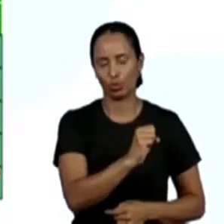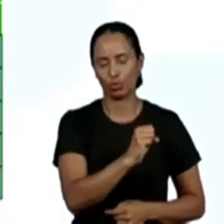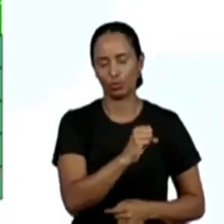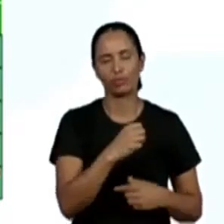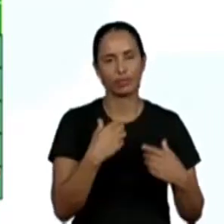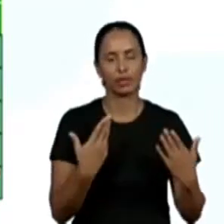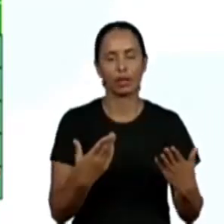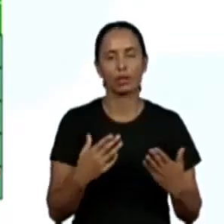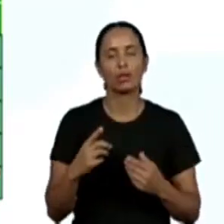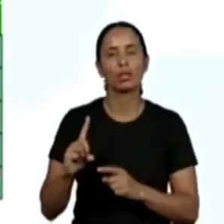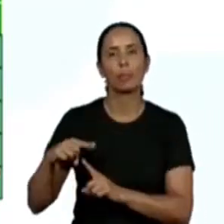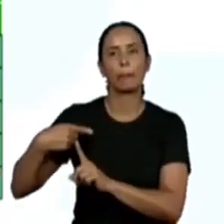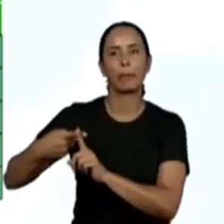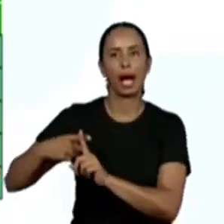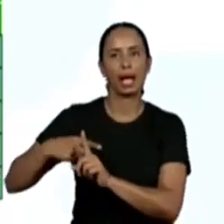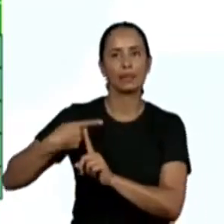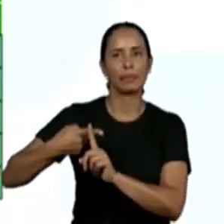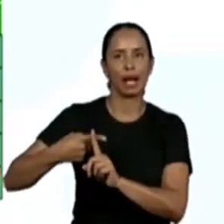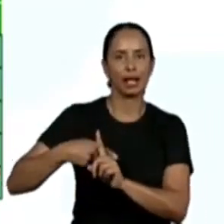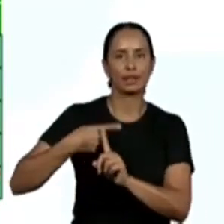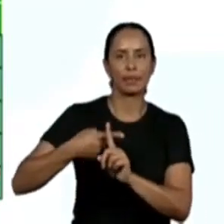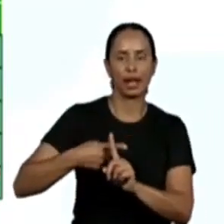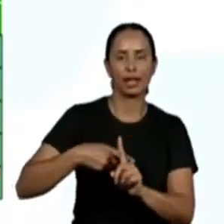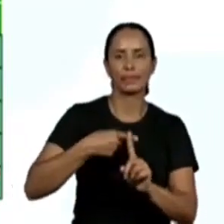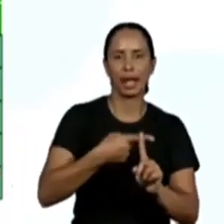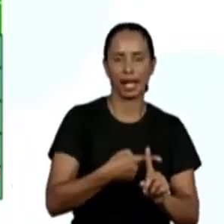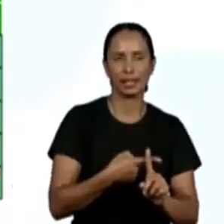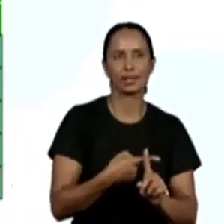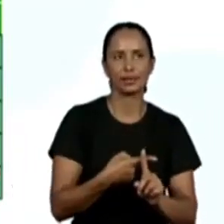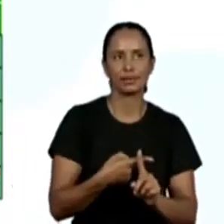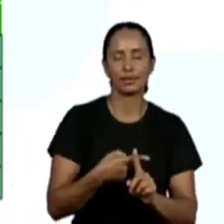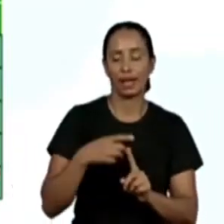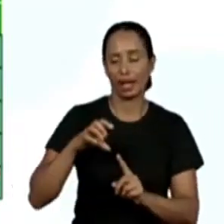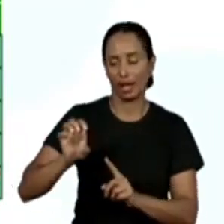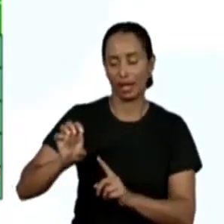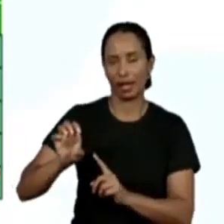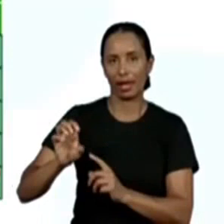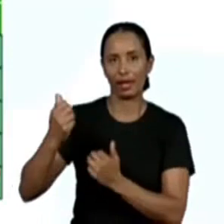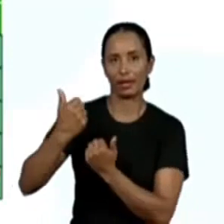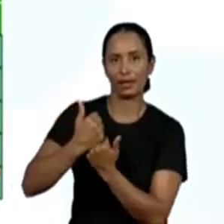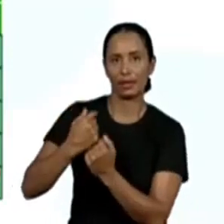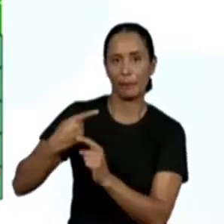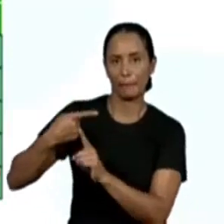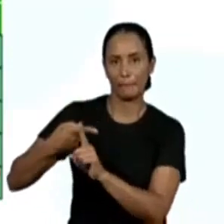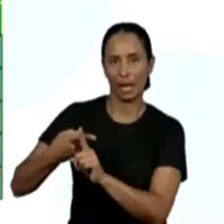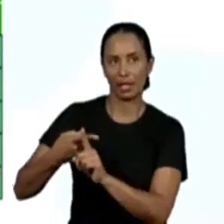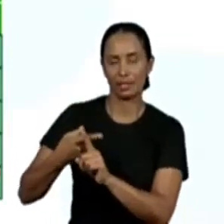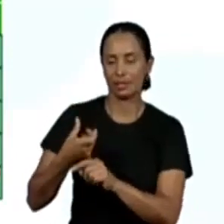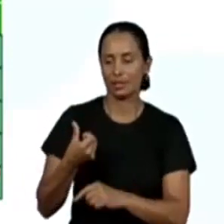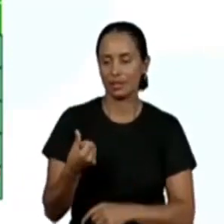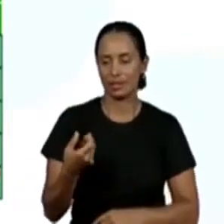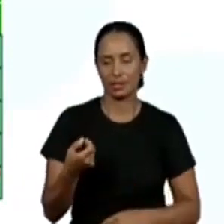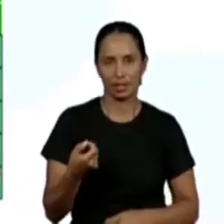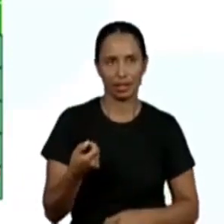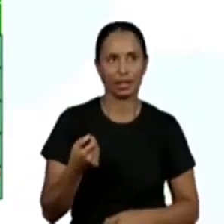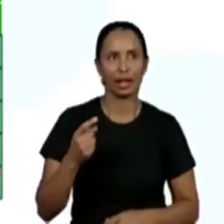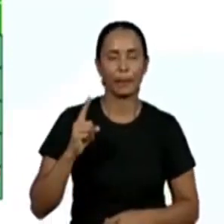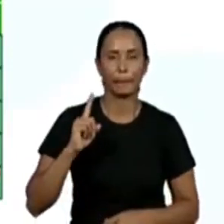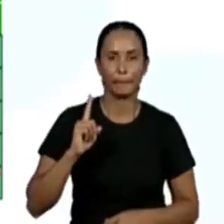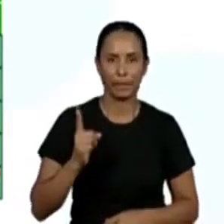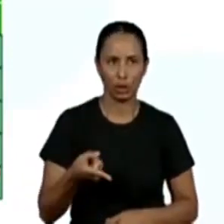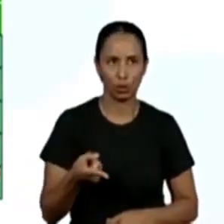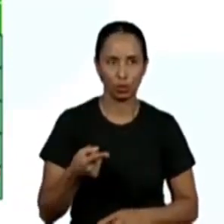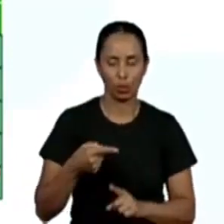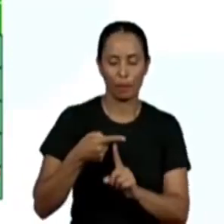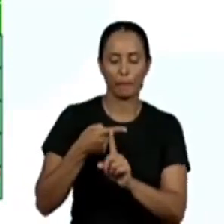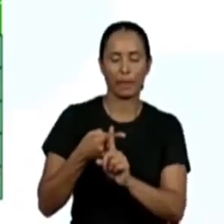dizer que eu estou somando todos esses valores. Então eu estou somando o que? 60.000, eu estou somando com